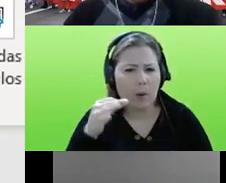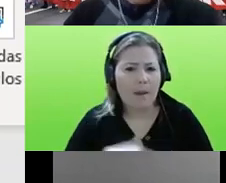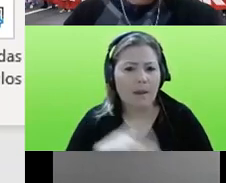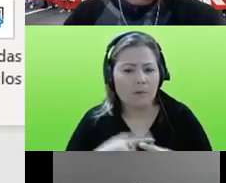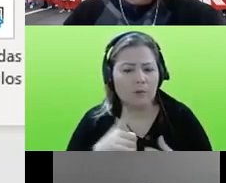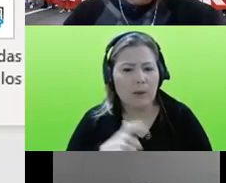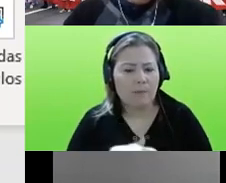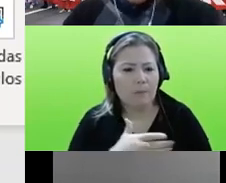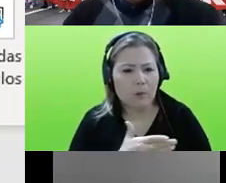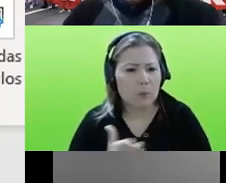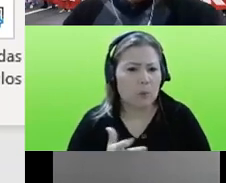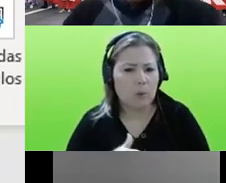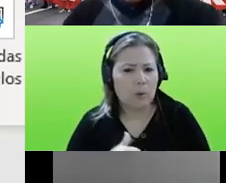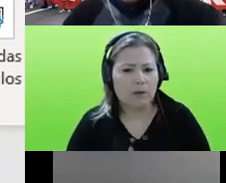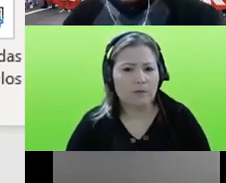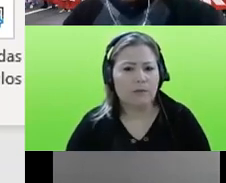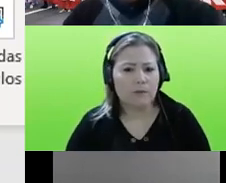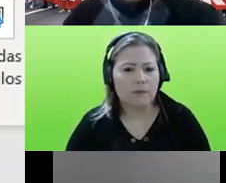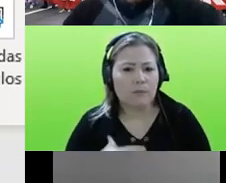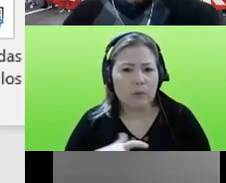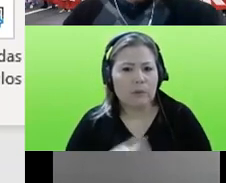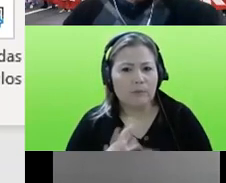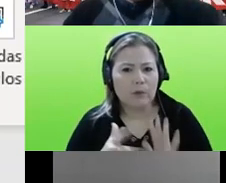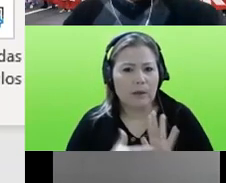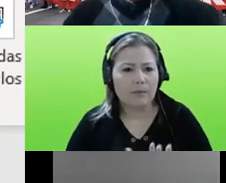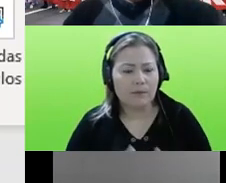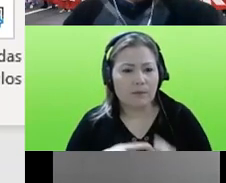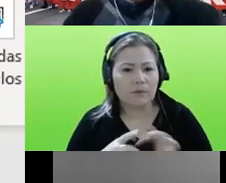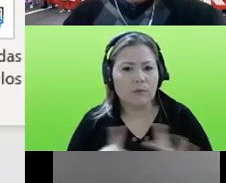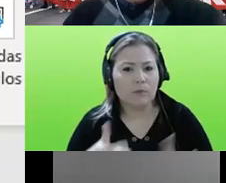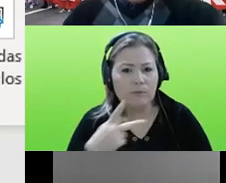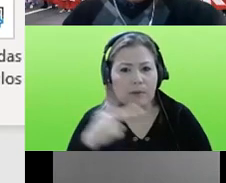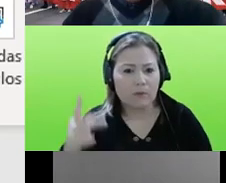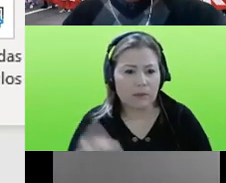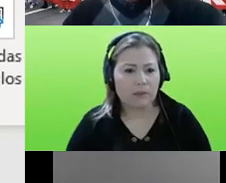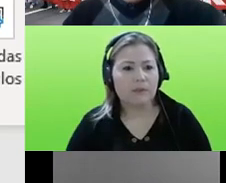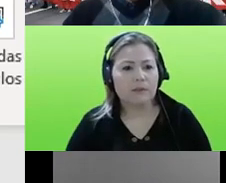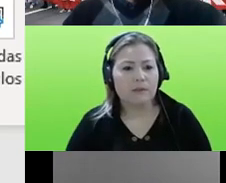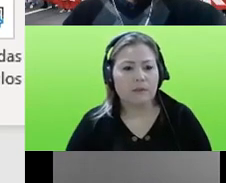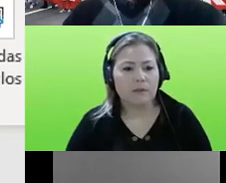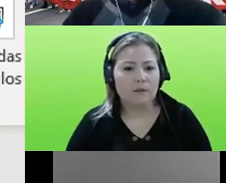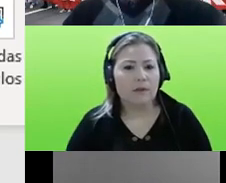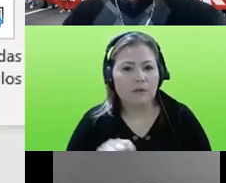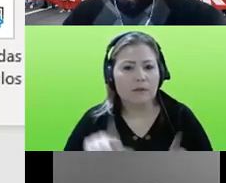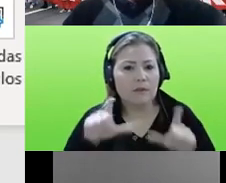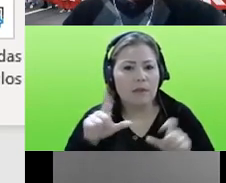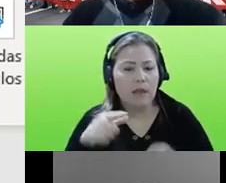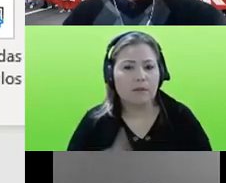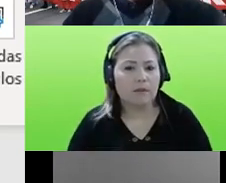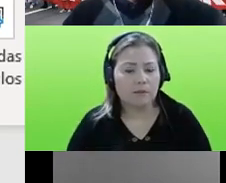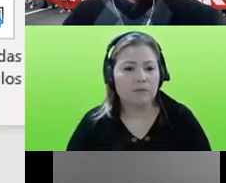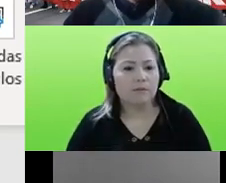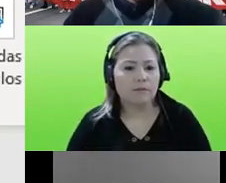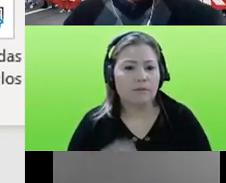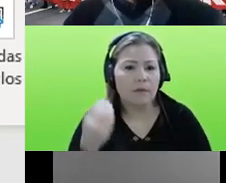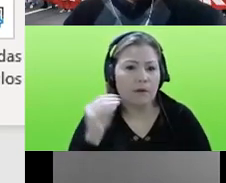passou o meu tempo da apresentação. Vou disponibilizar para vocês esses slides, né, deixar em